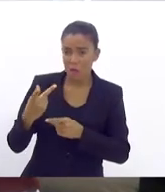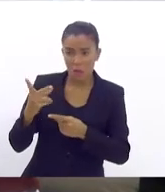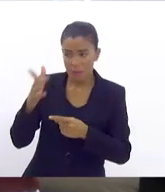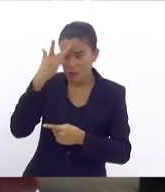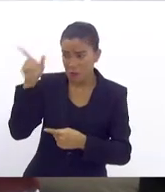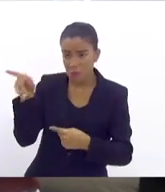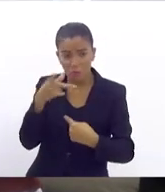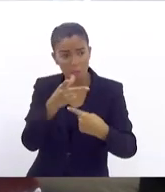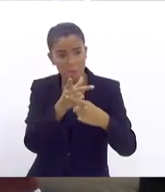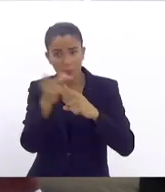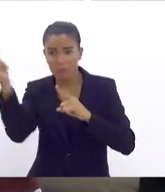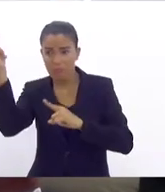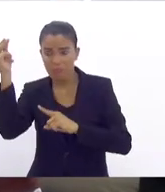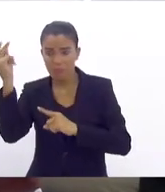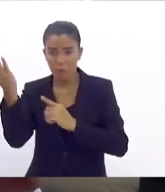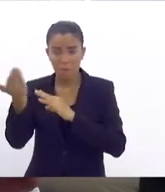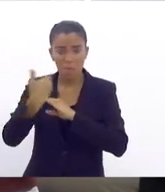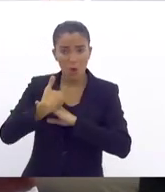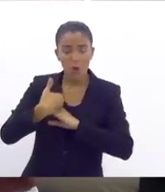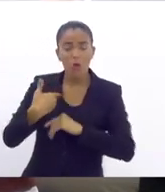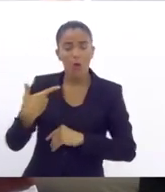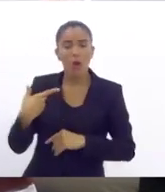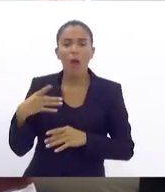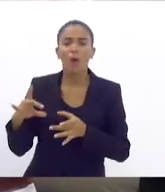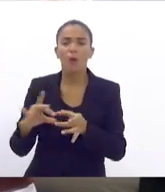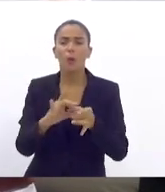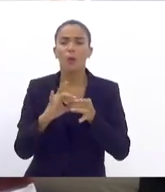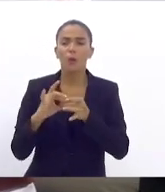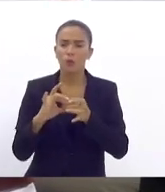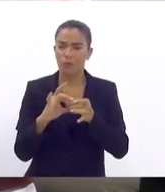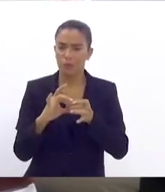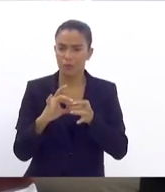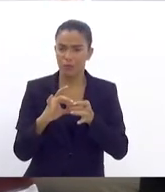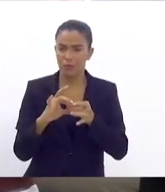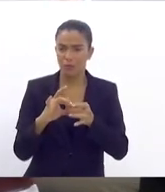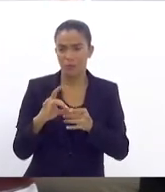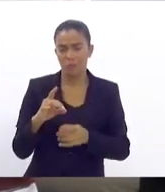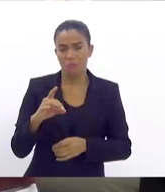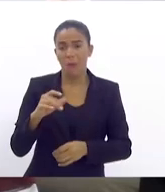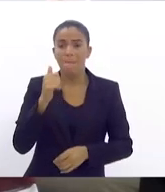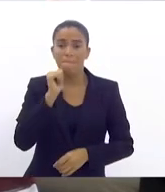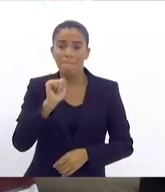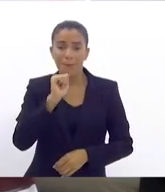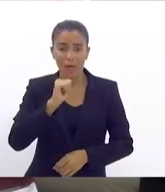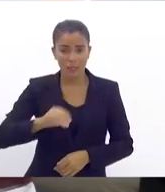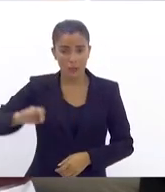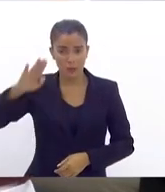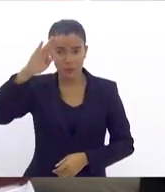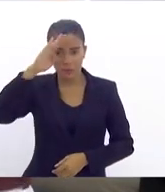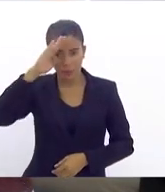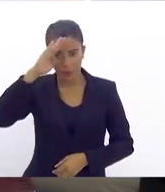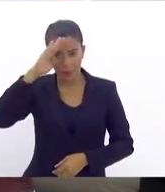na Copa do Mundo. A União, manos militares, via IFAM,